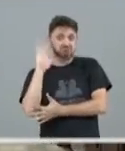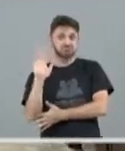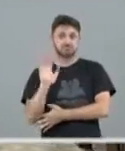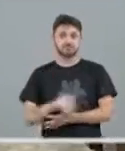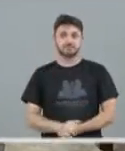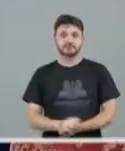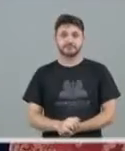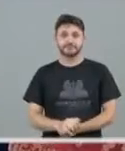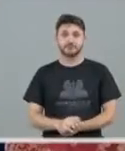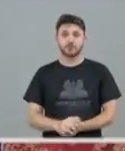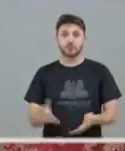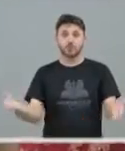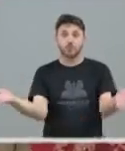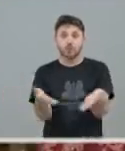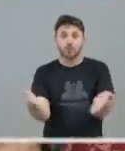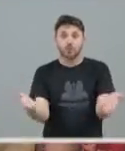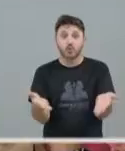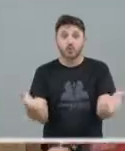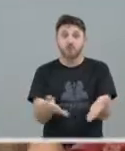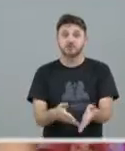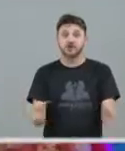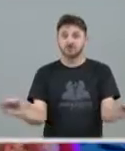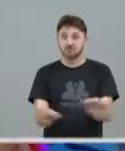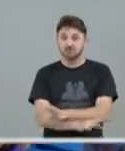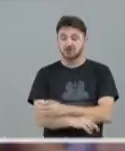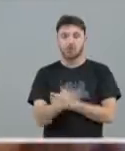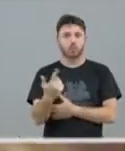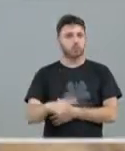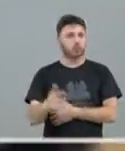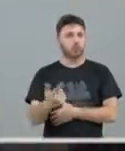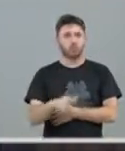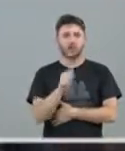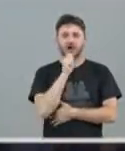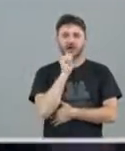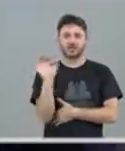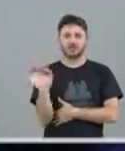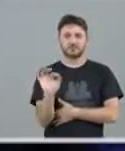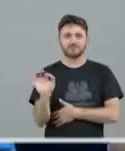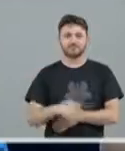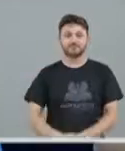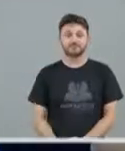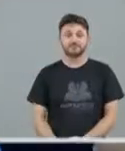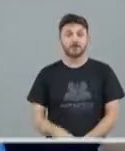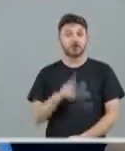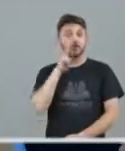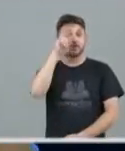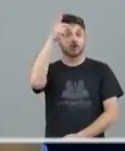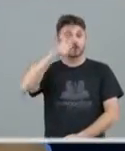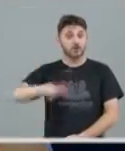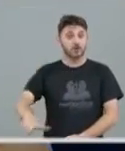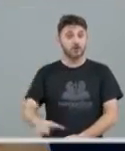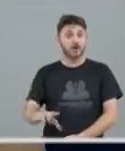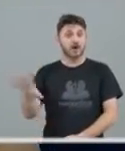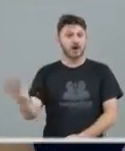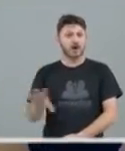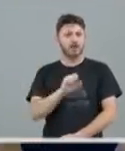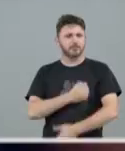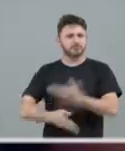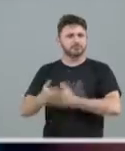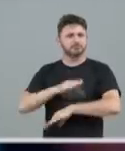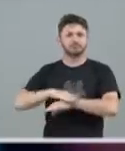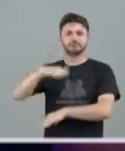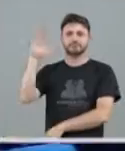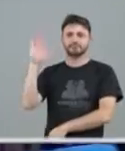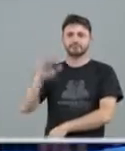não temos. E o hoje não acabou. E o hoje não acabou. Bem forte. Ame mais.